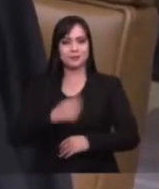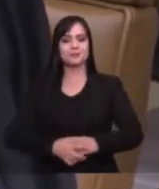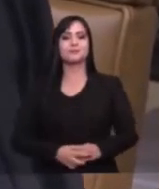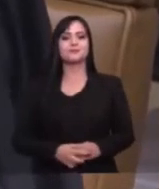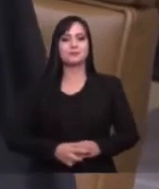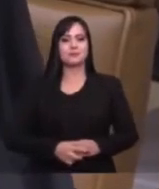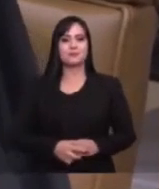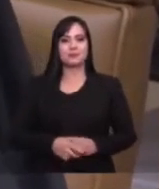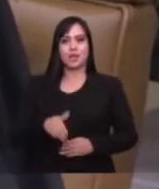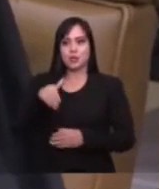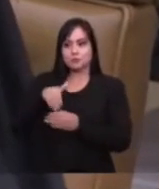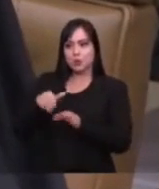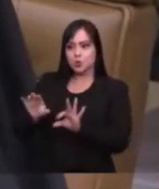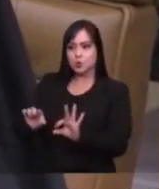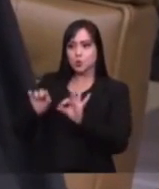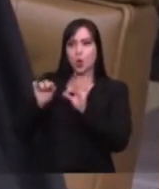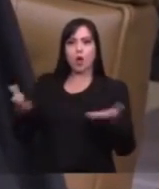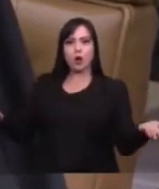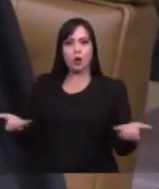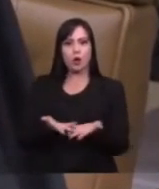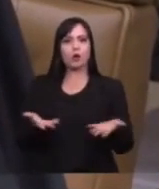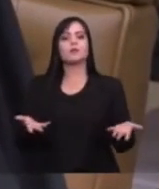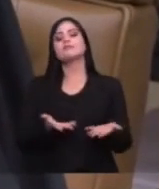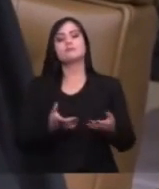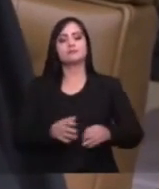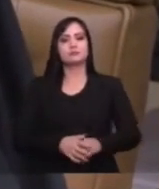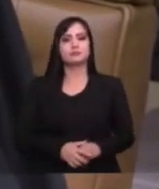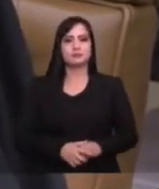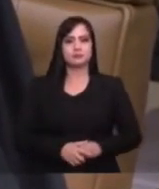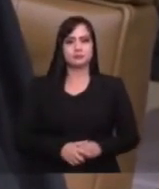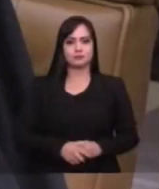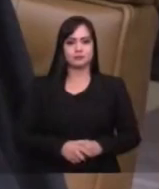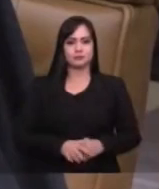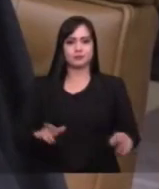Marques pela eleição e agora